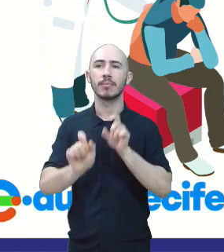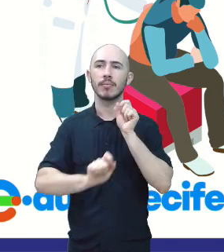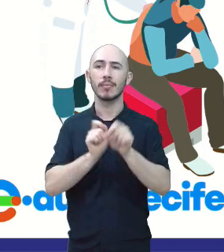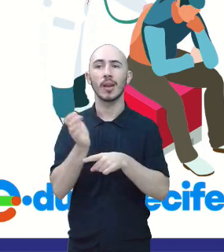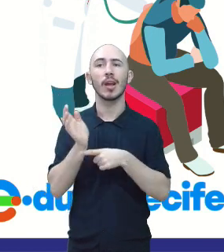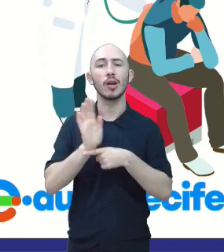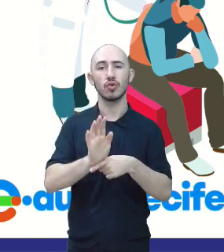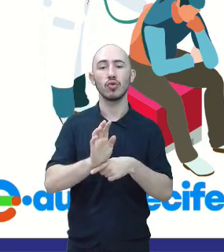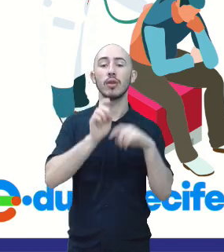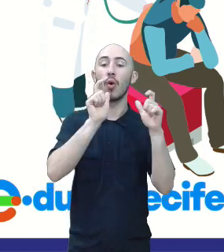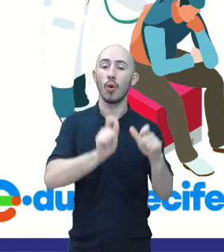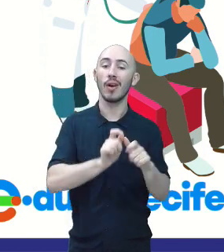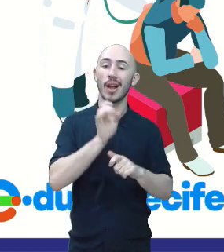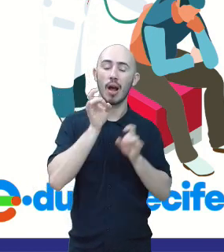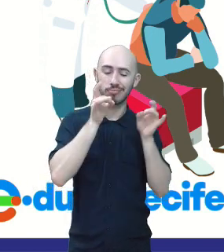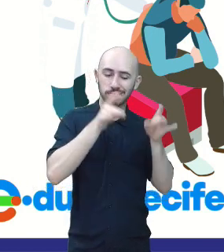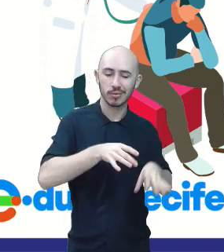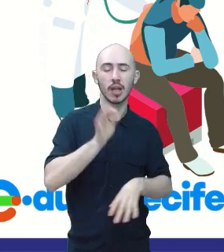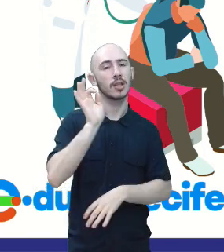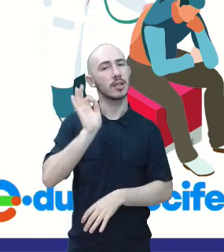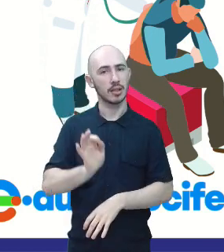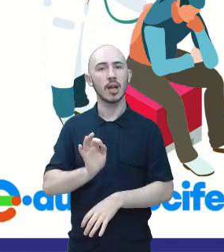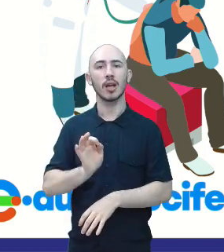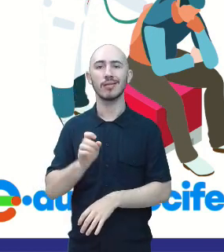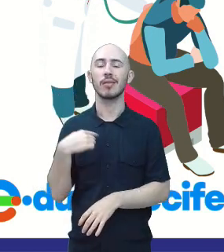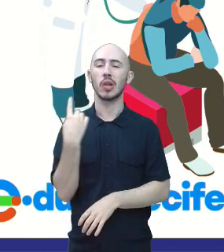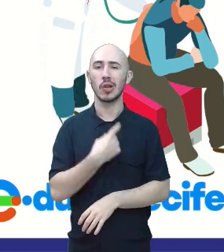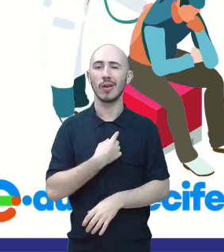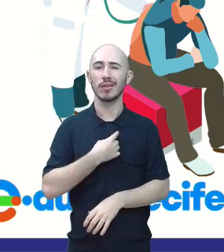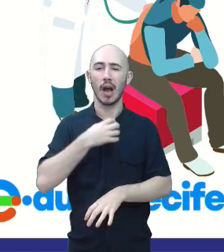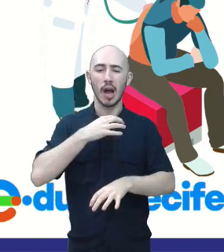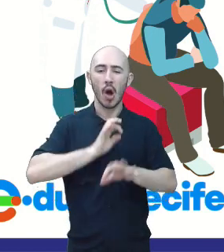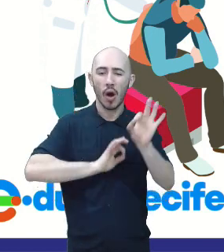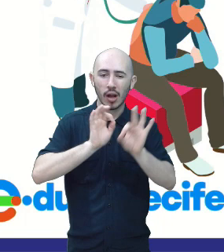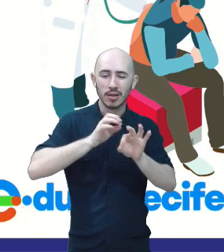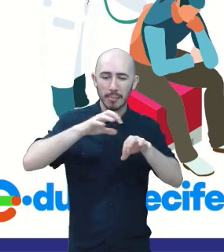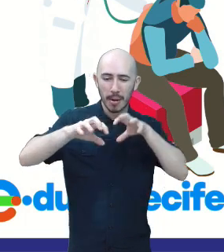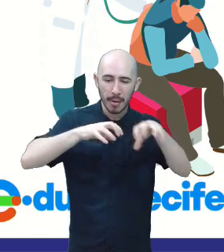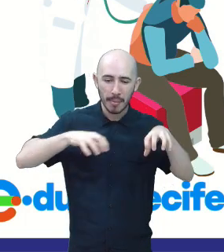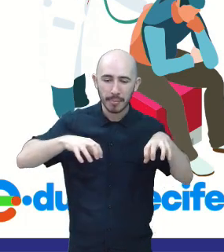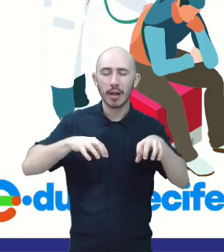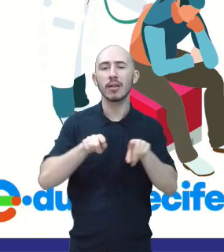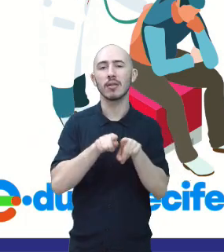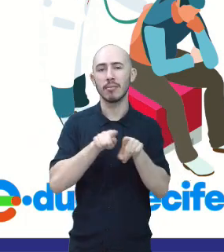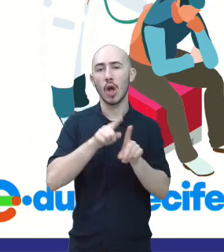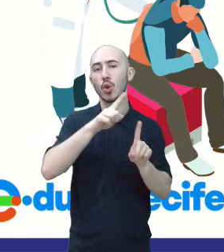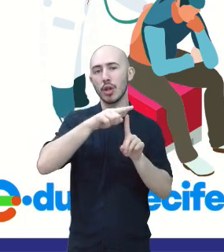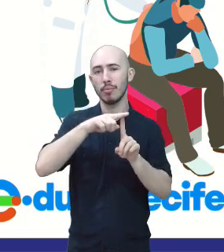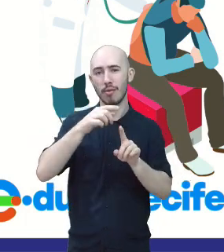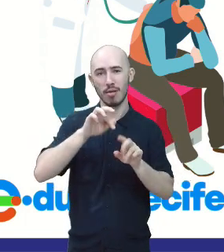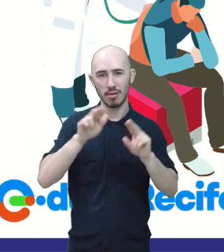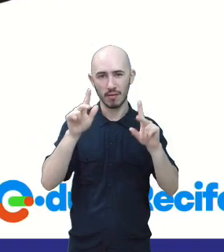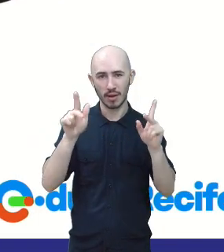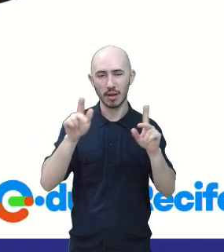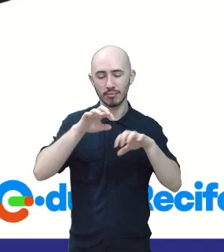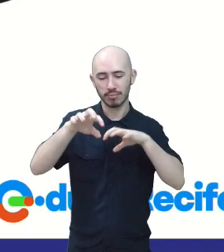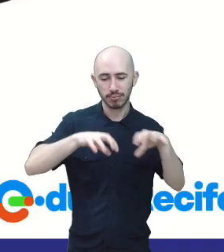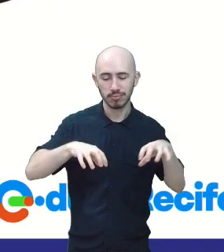descarte adequado dos resíduos, quando a gente separa, quando a gente seleciona aqueles resíduos,